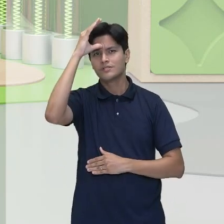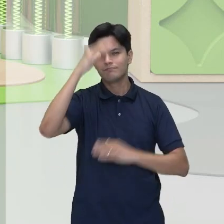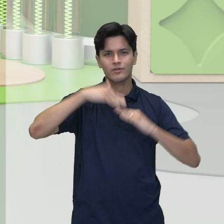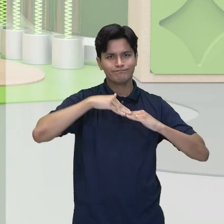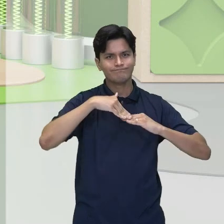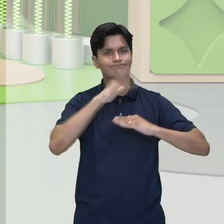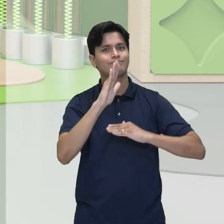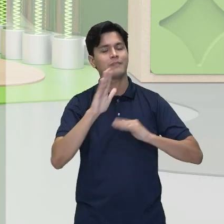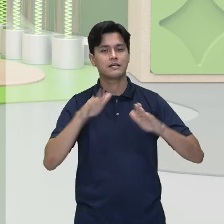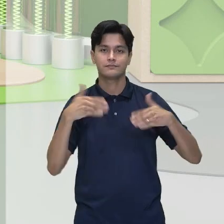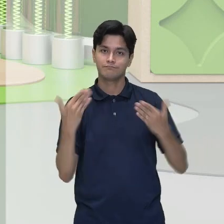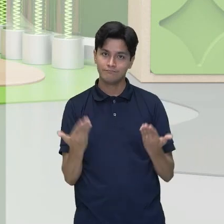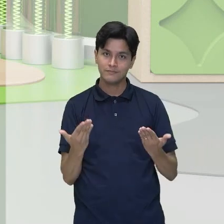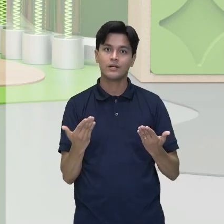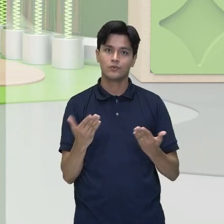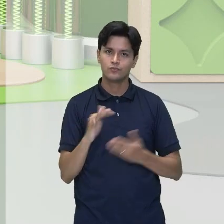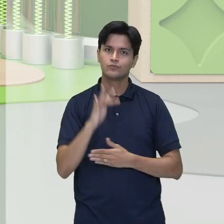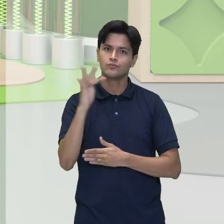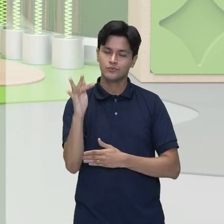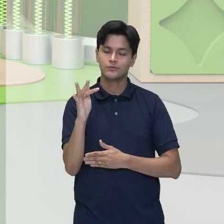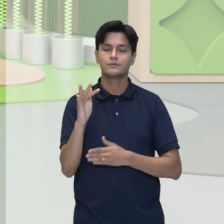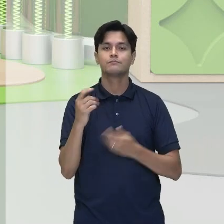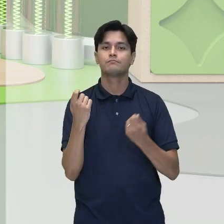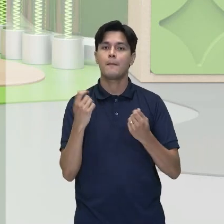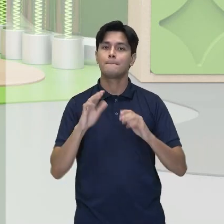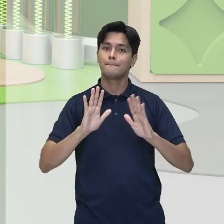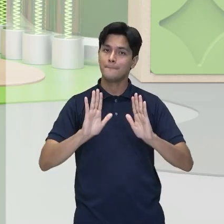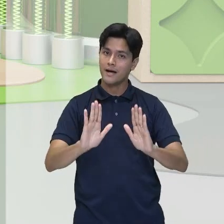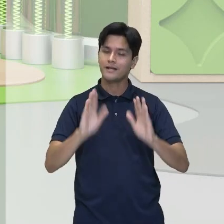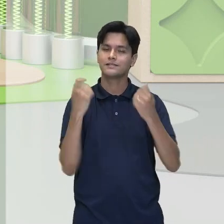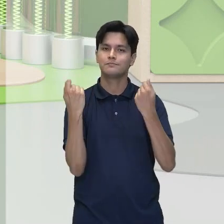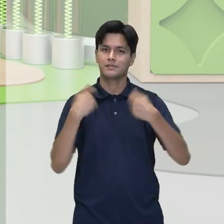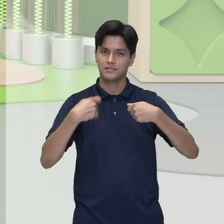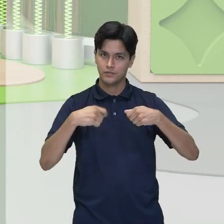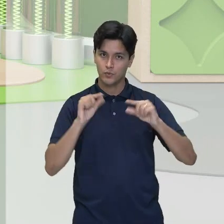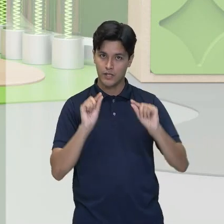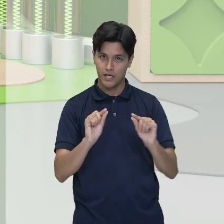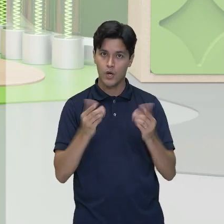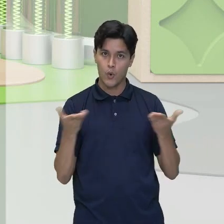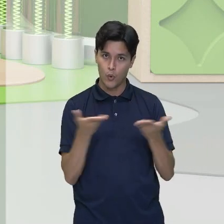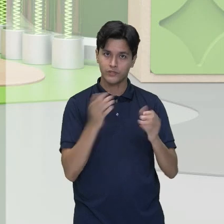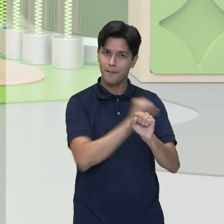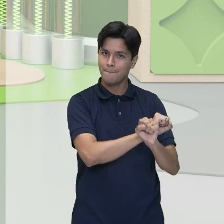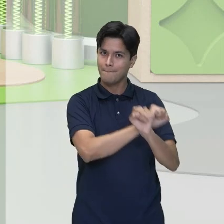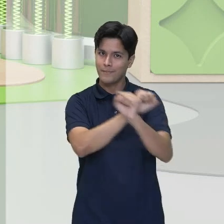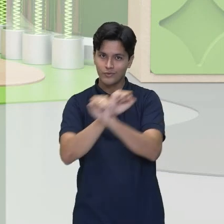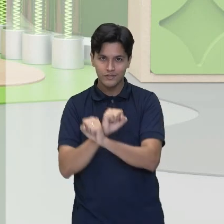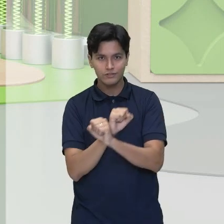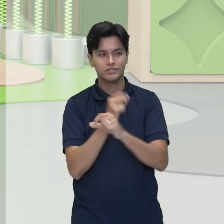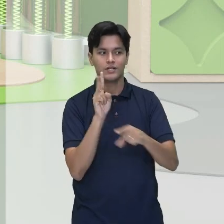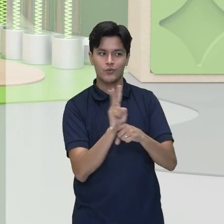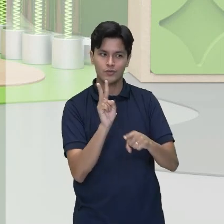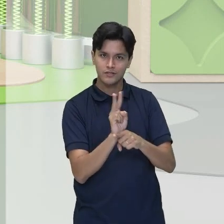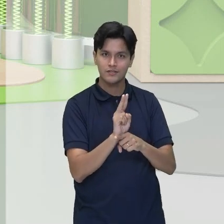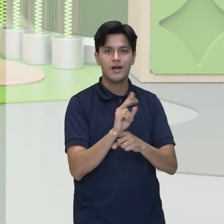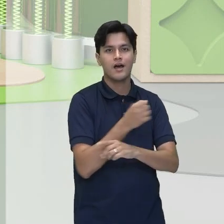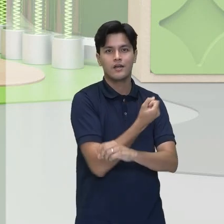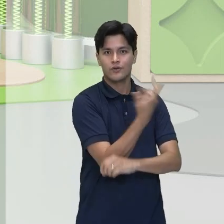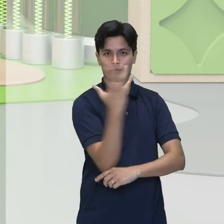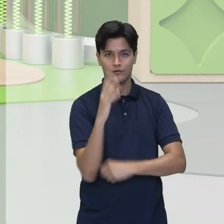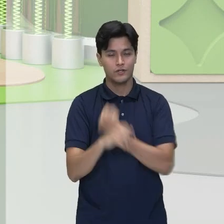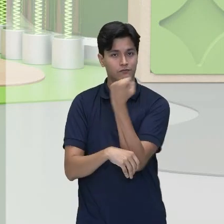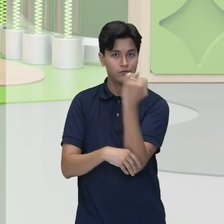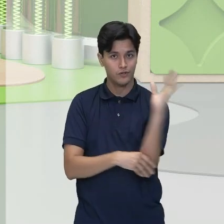preciso preservar essa floresta, ou seja, manter ela intacta, E a gente vai ver que, infelizmente,